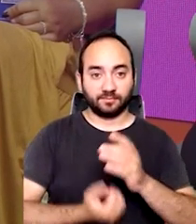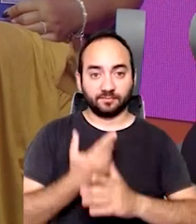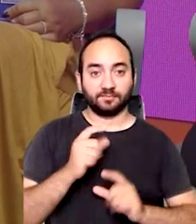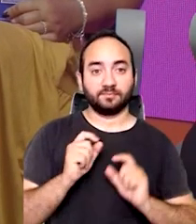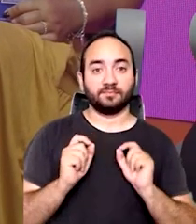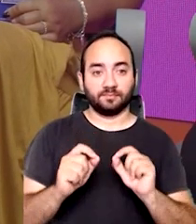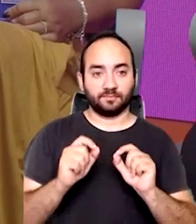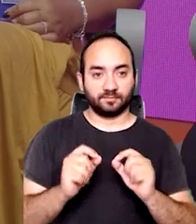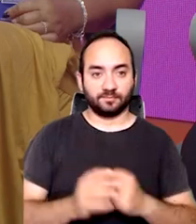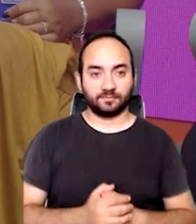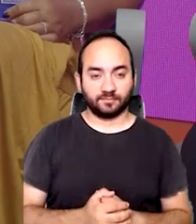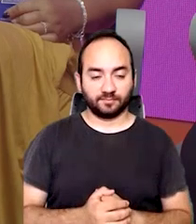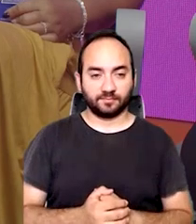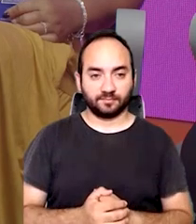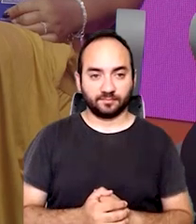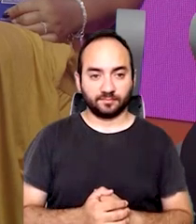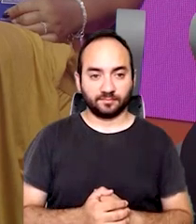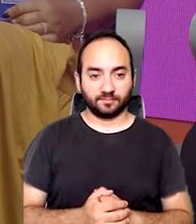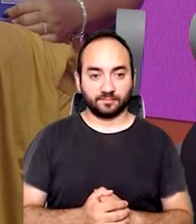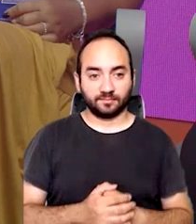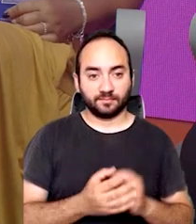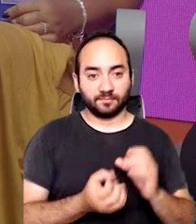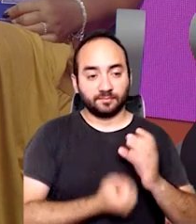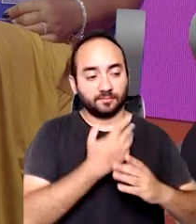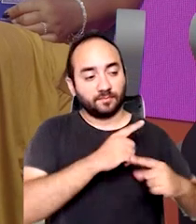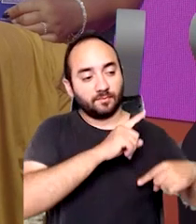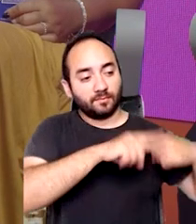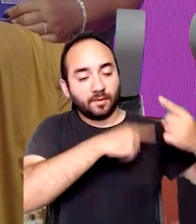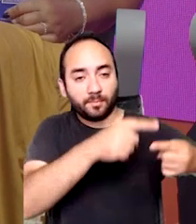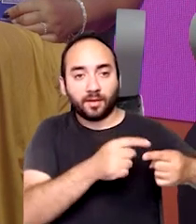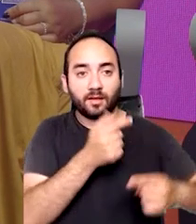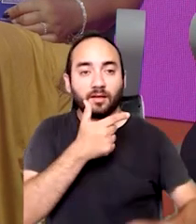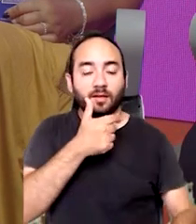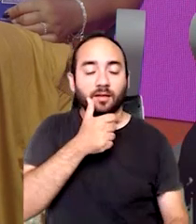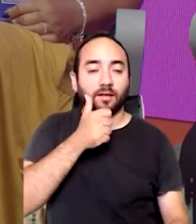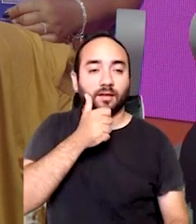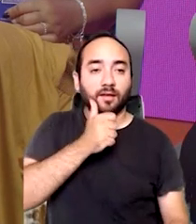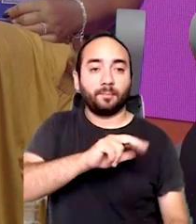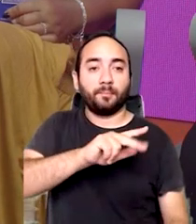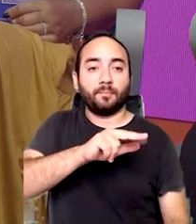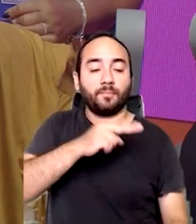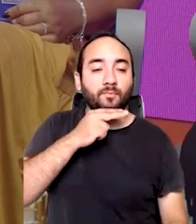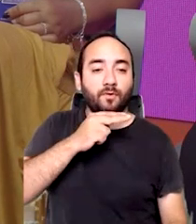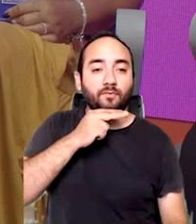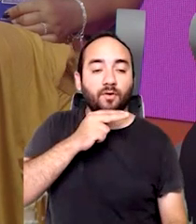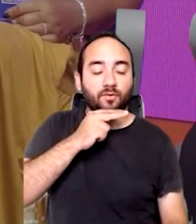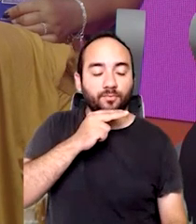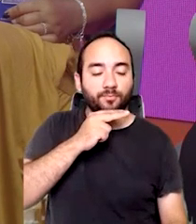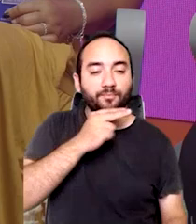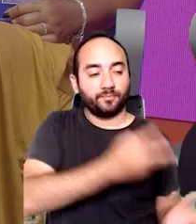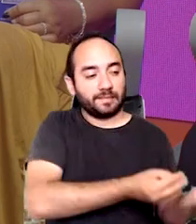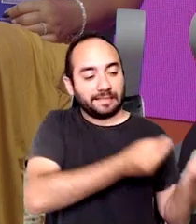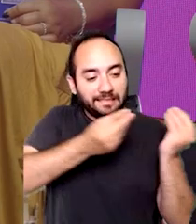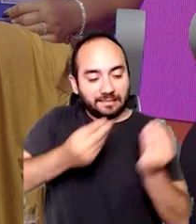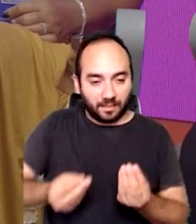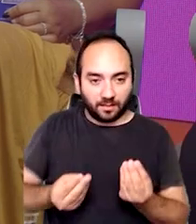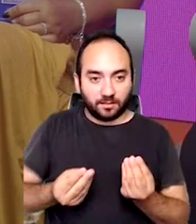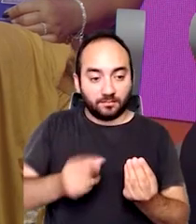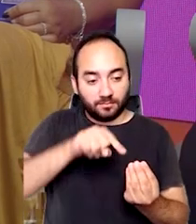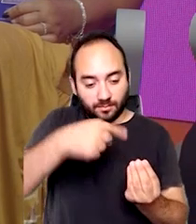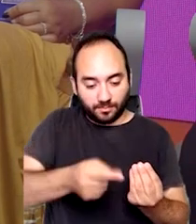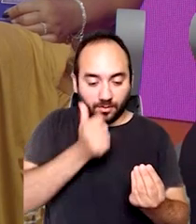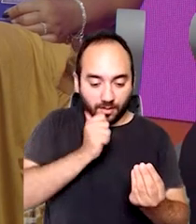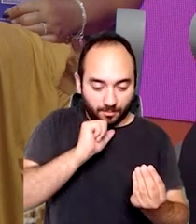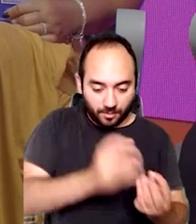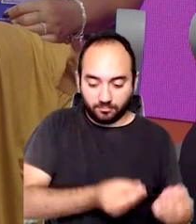surgiu de uma herança que eu herdei da minha avó e que minha avó passou